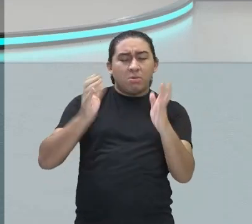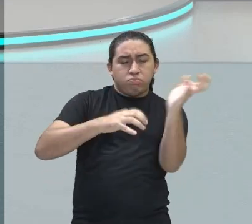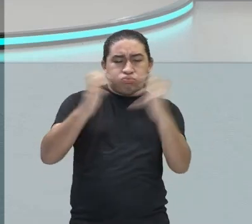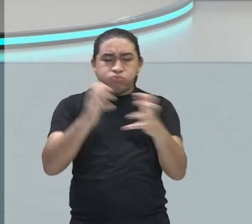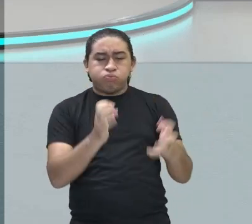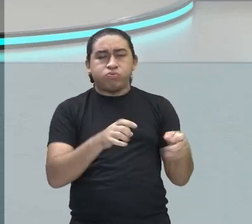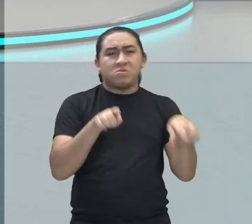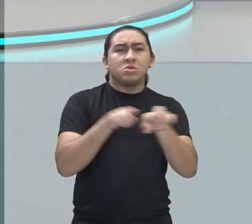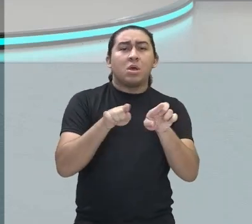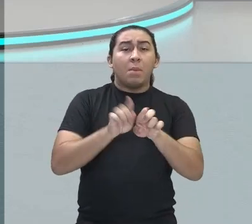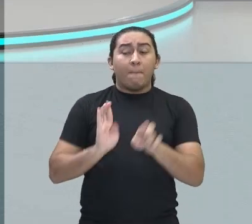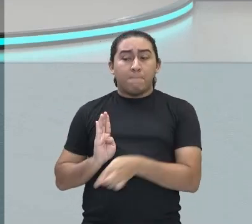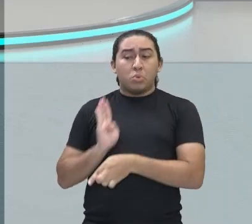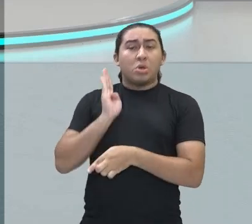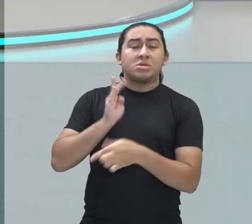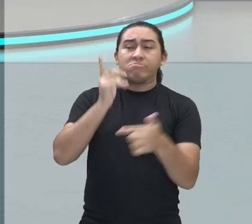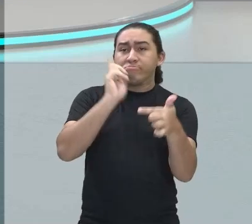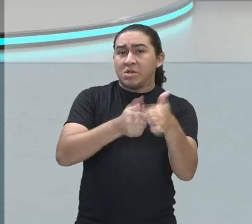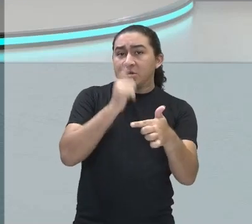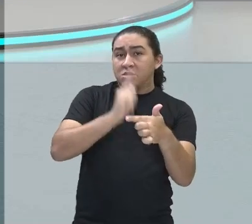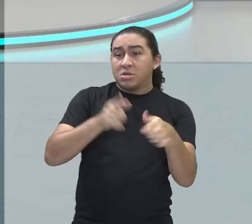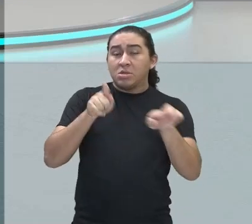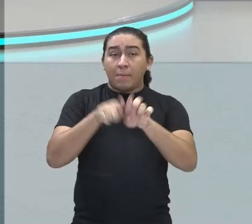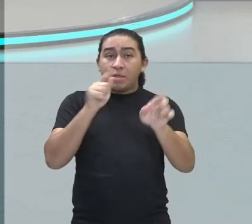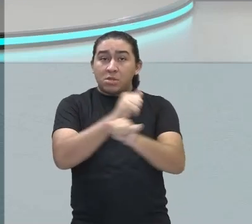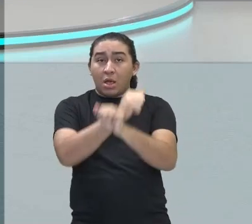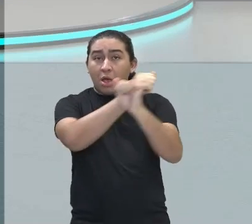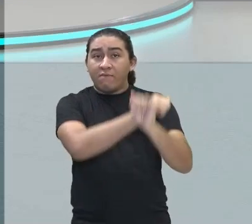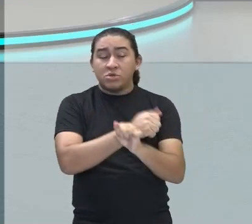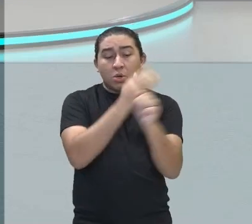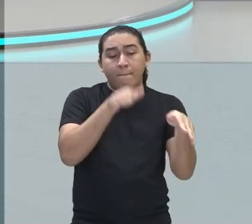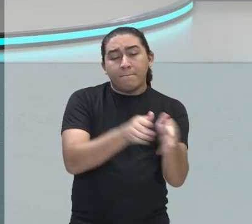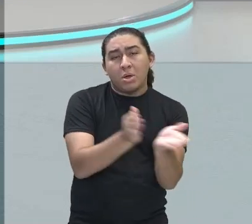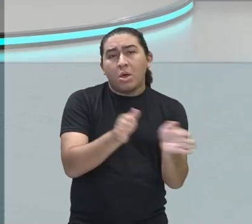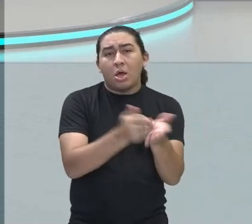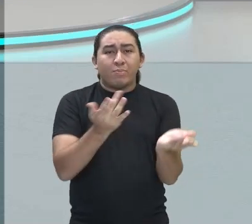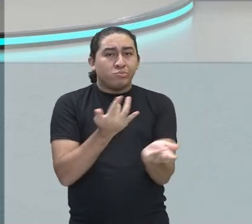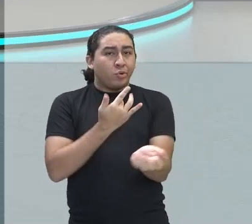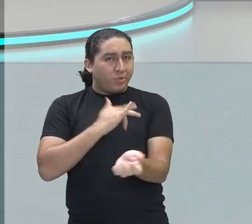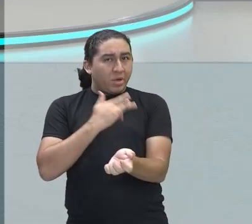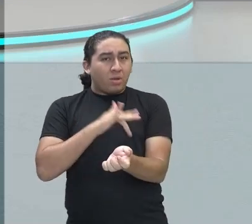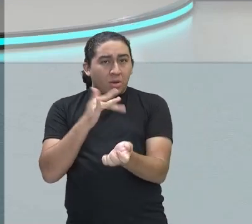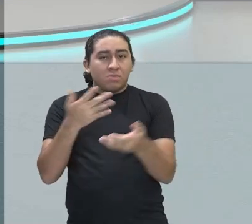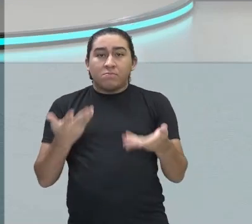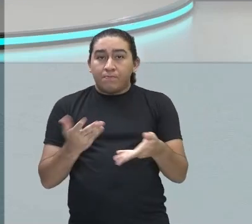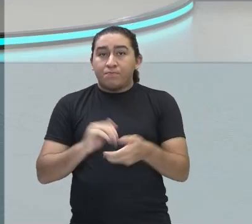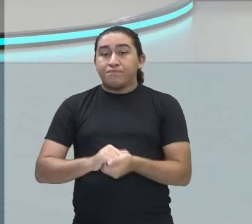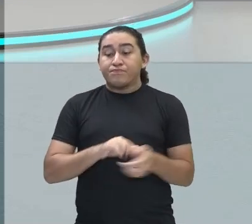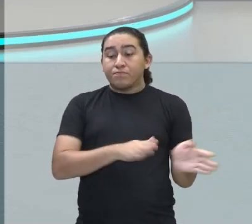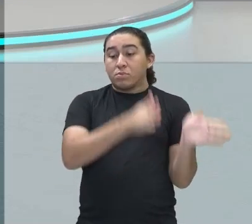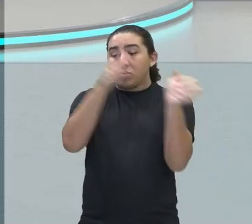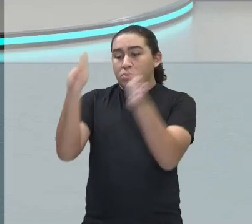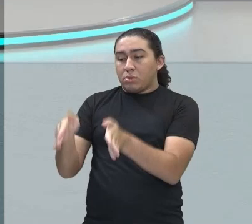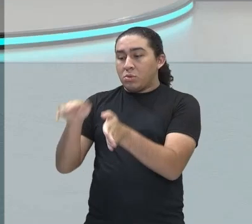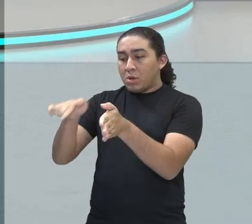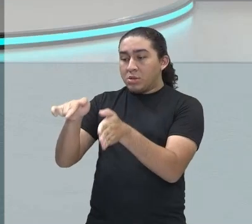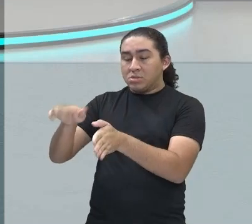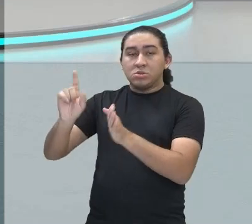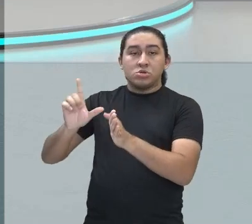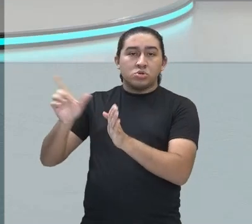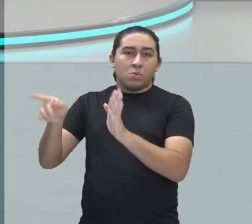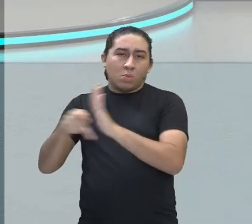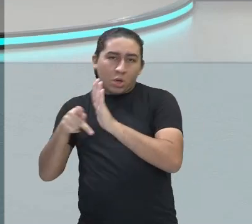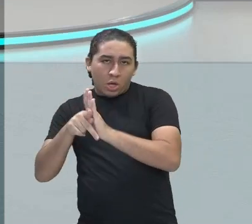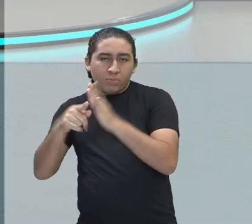os burgueses e defendiam os pobres, oprimidos, miseráveis. No simbolismo, o poeta